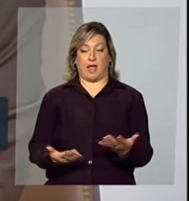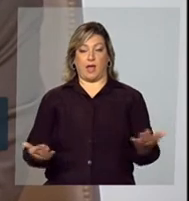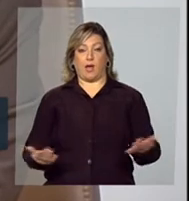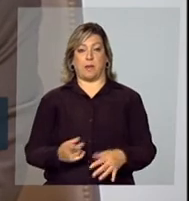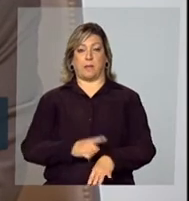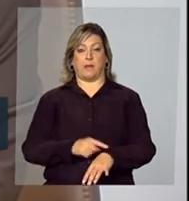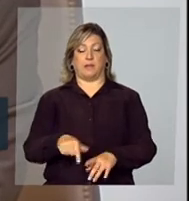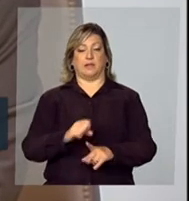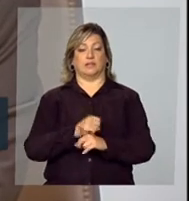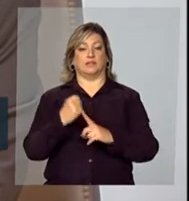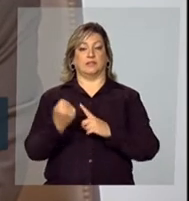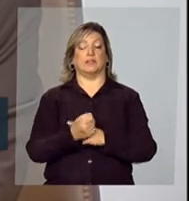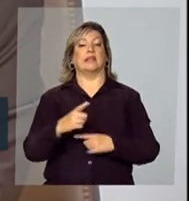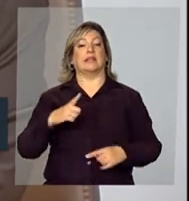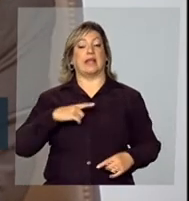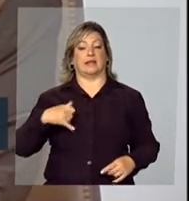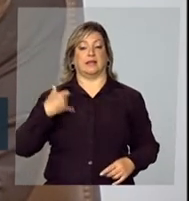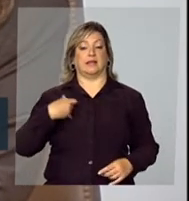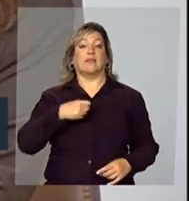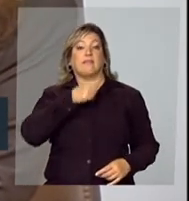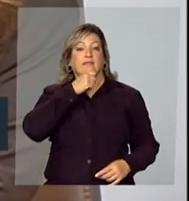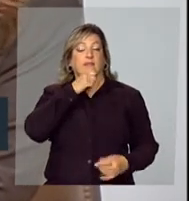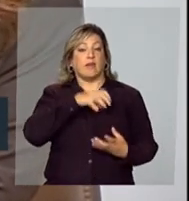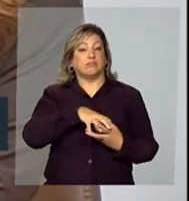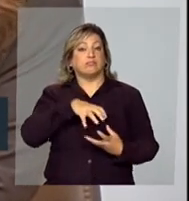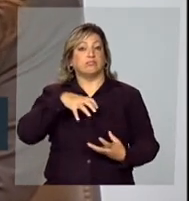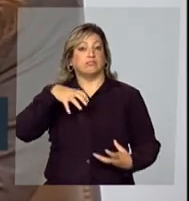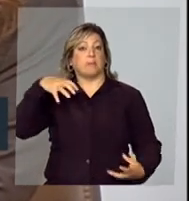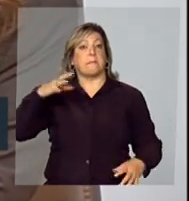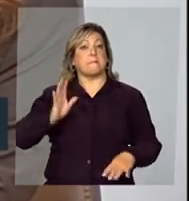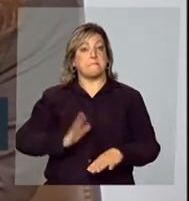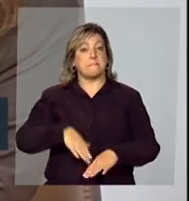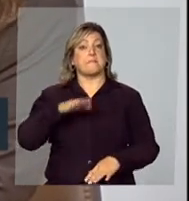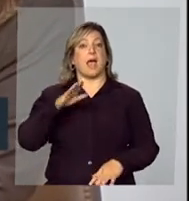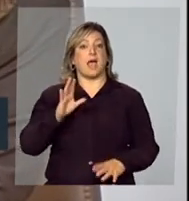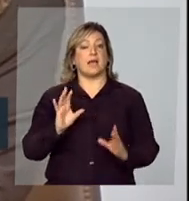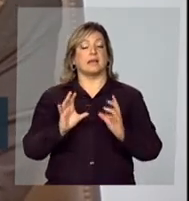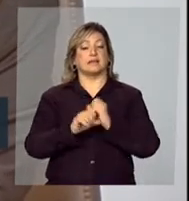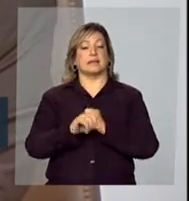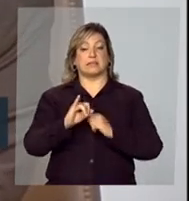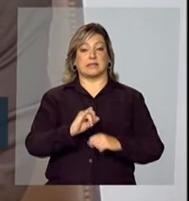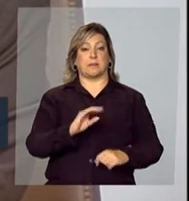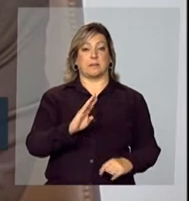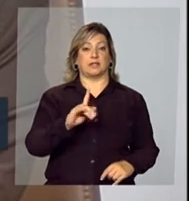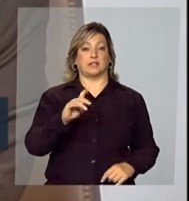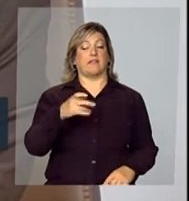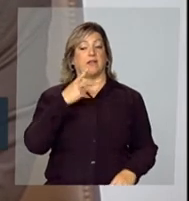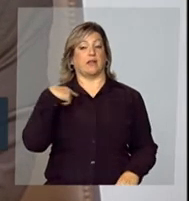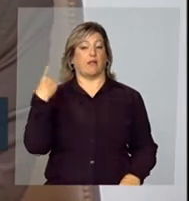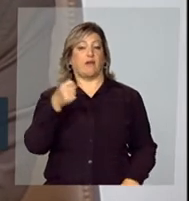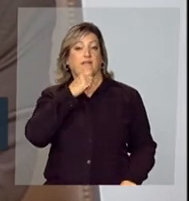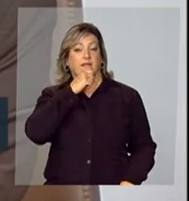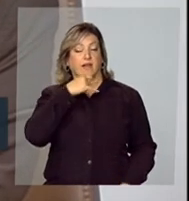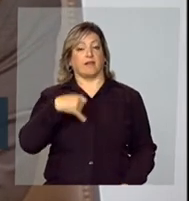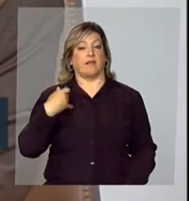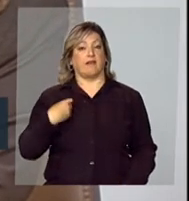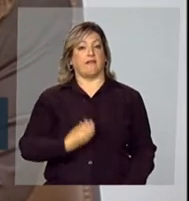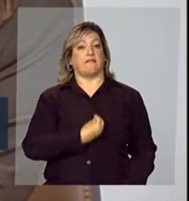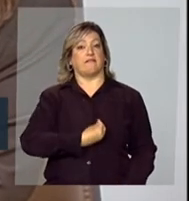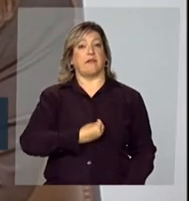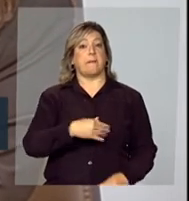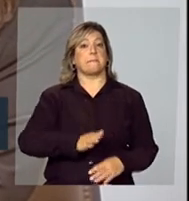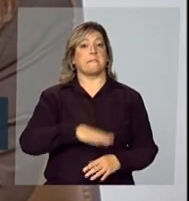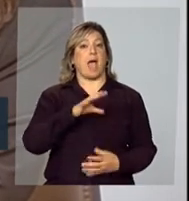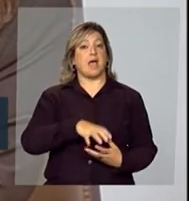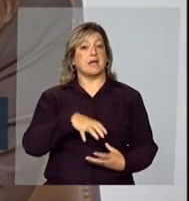sociedade em que a um envelhecimento da população e suas são dados do IBGE mais que também